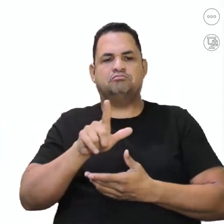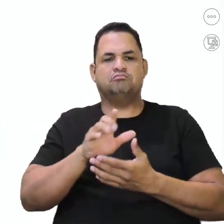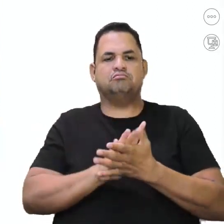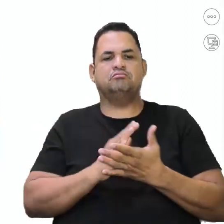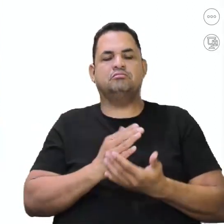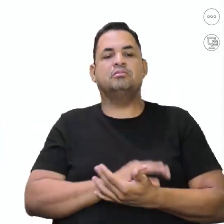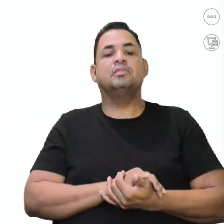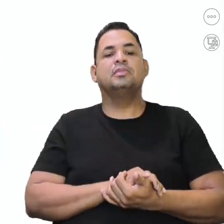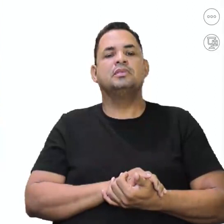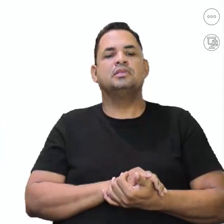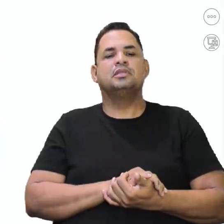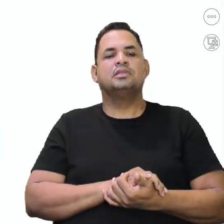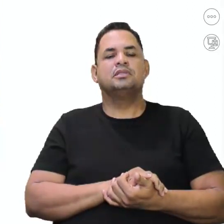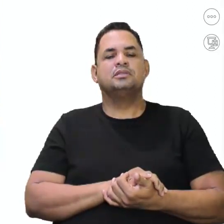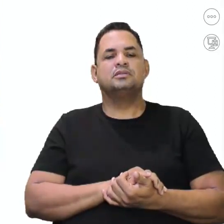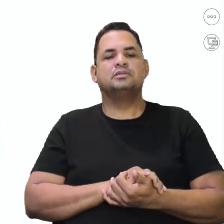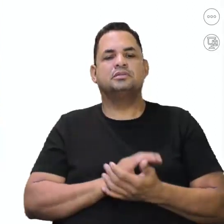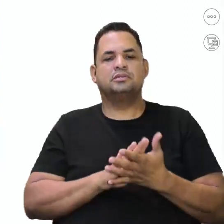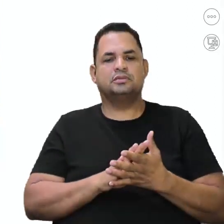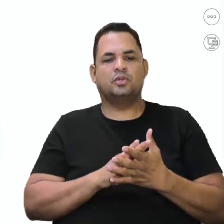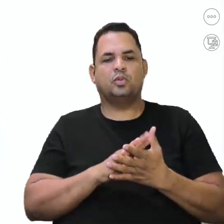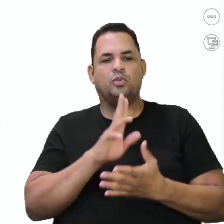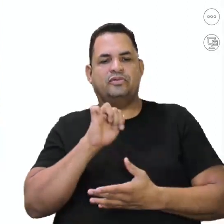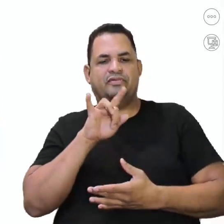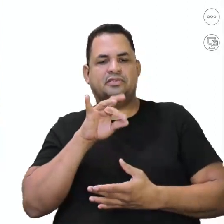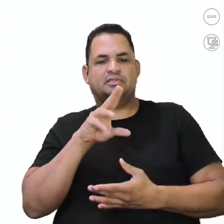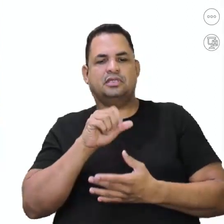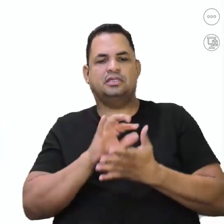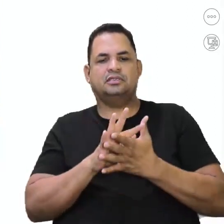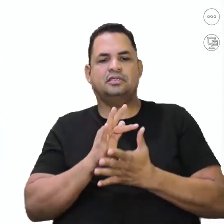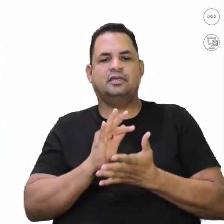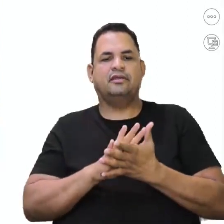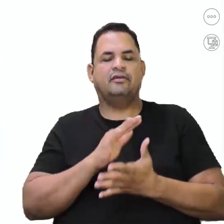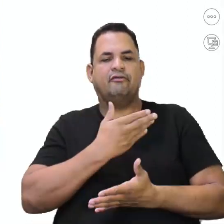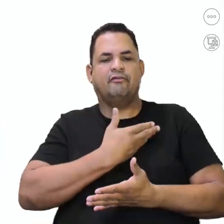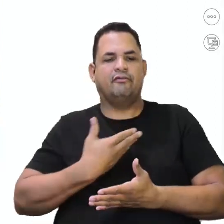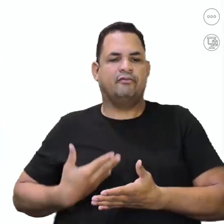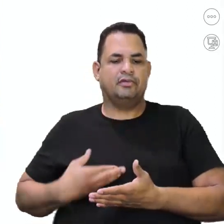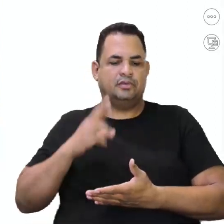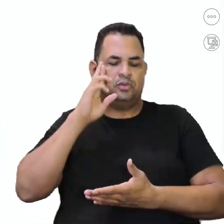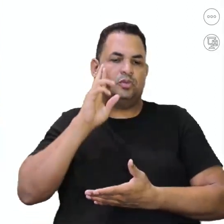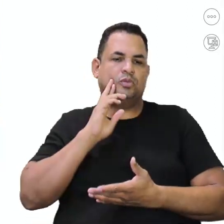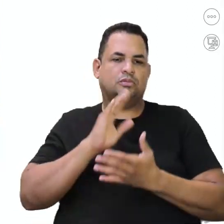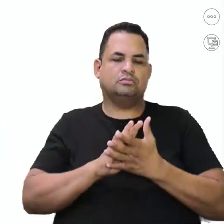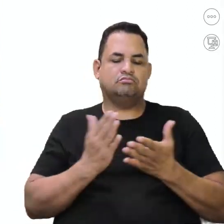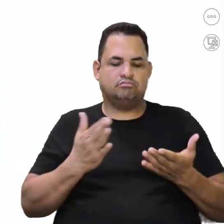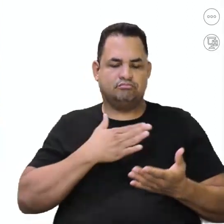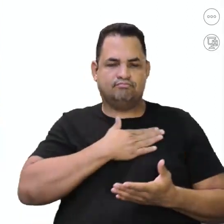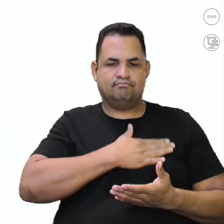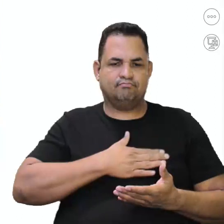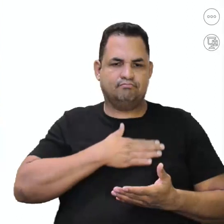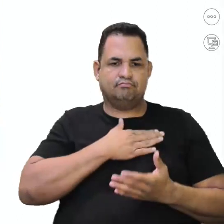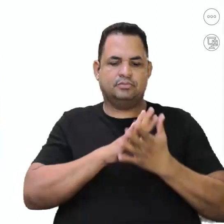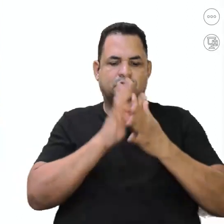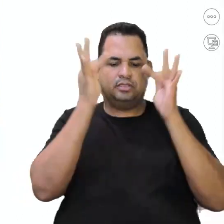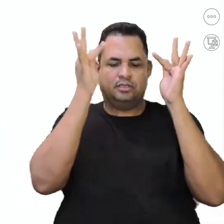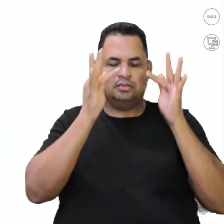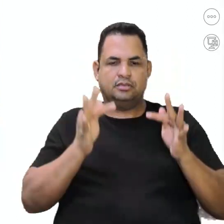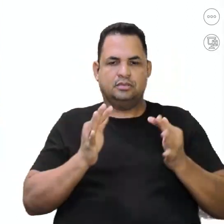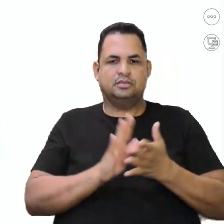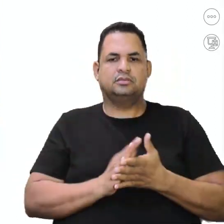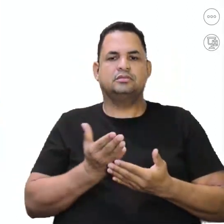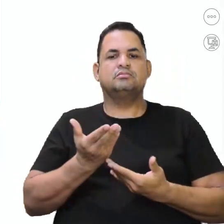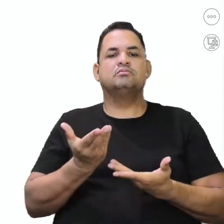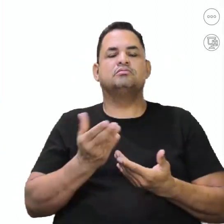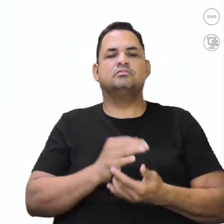literaturas, pela Universidade Federal de Rondônia. Prazer, e estou muito feliz de poder fazer parte desse time